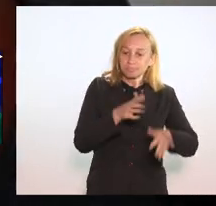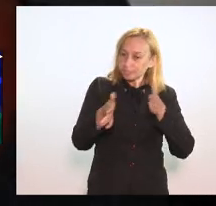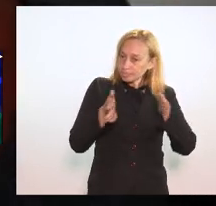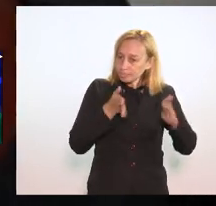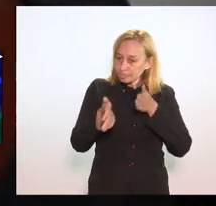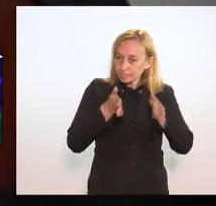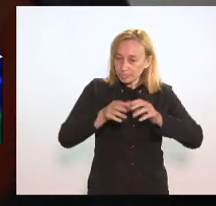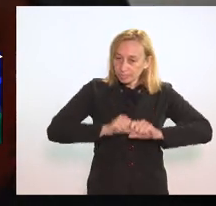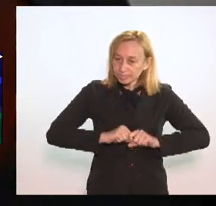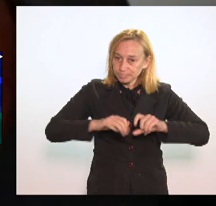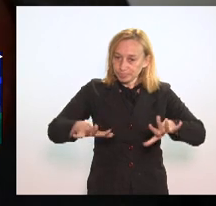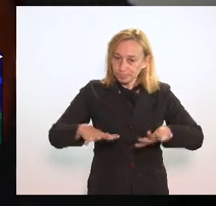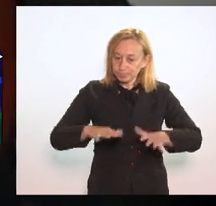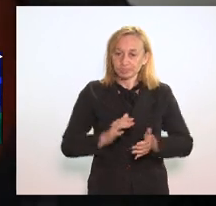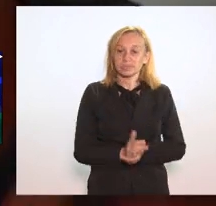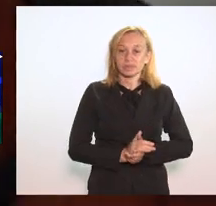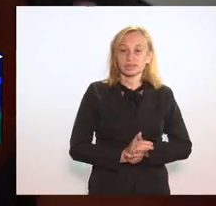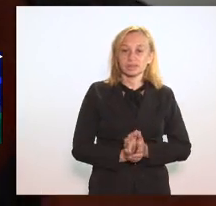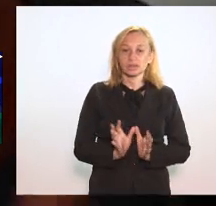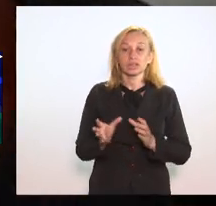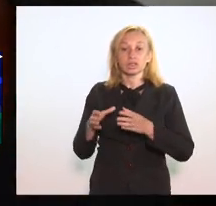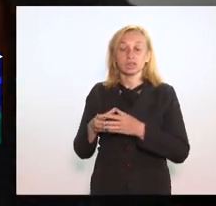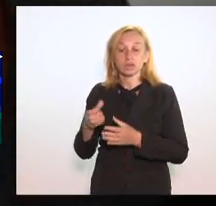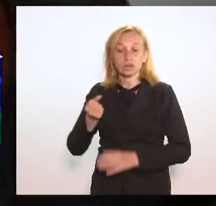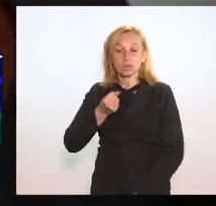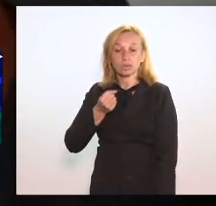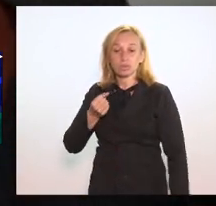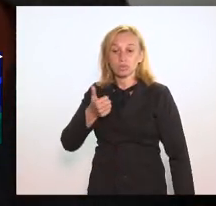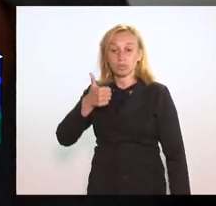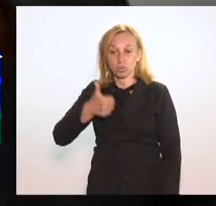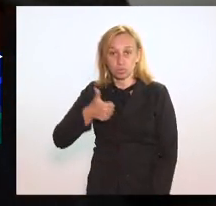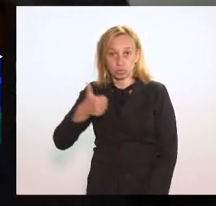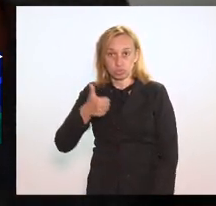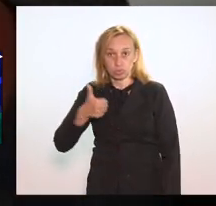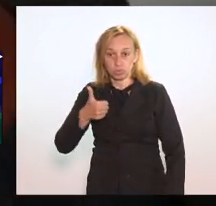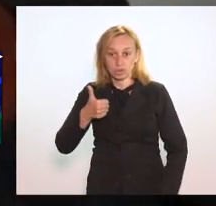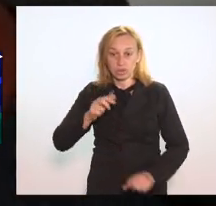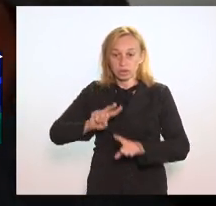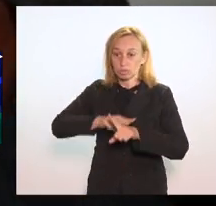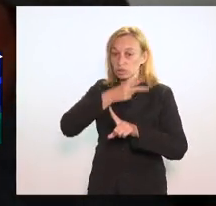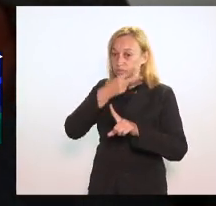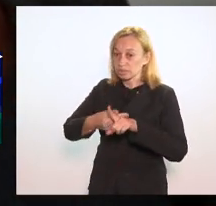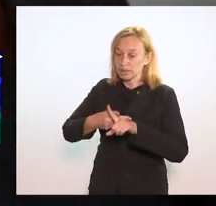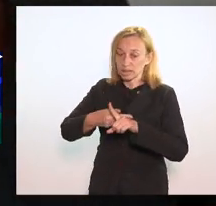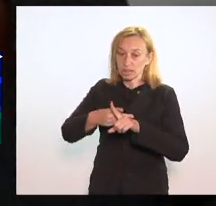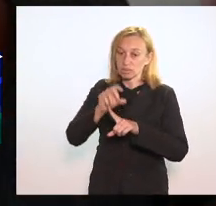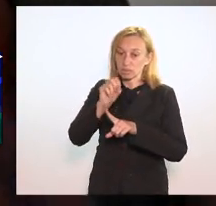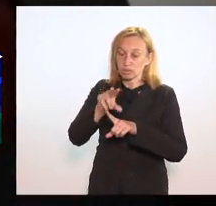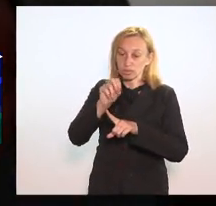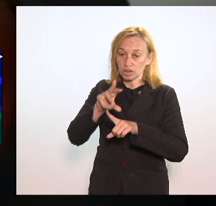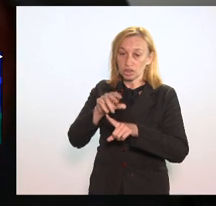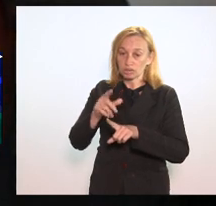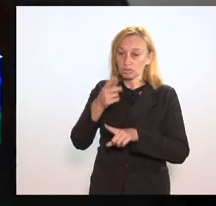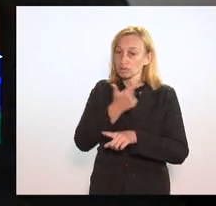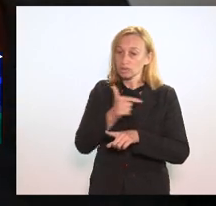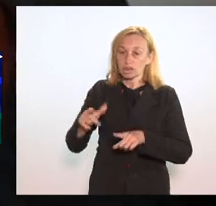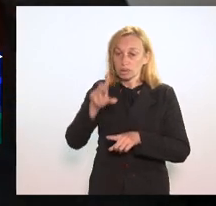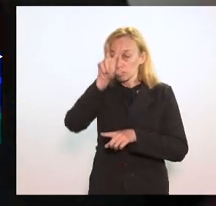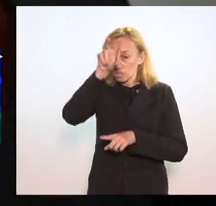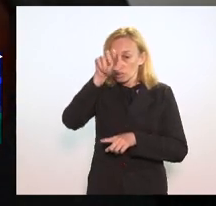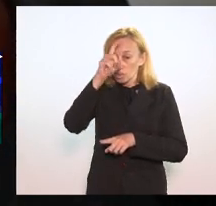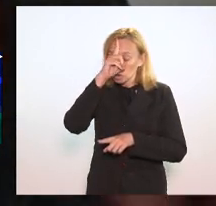pandemia onde essa cerca um daí abrangendo aí a população como um todo e nós não temos hospitais de Taguá